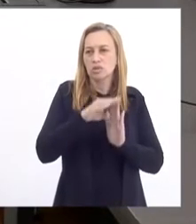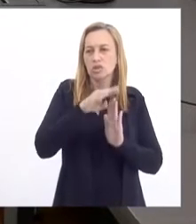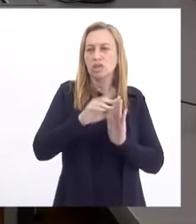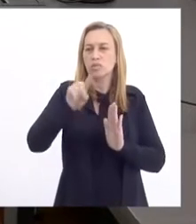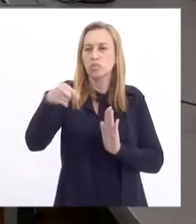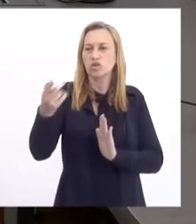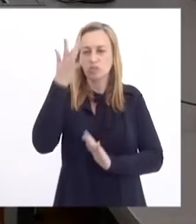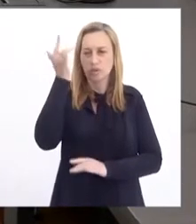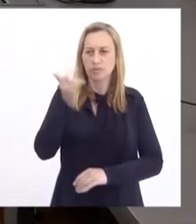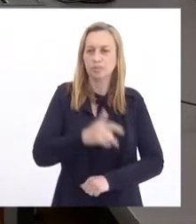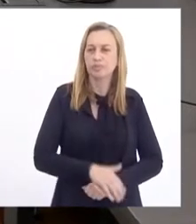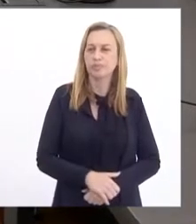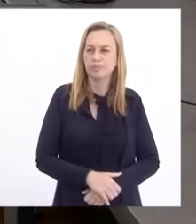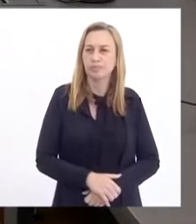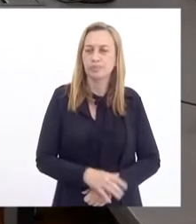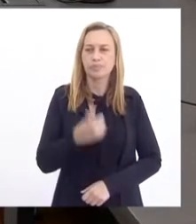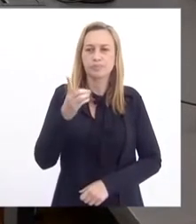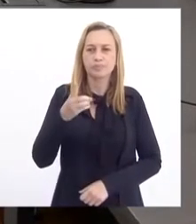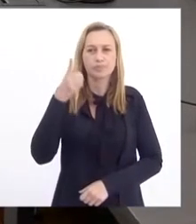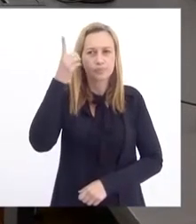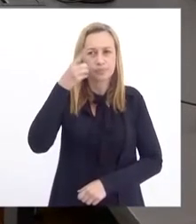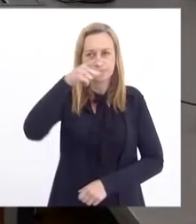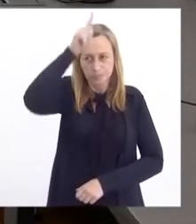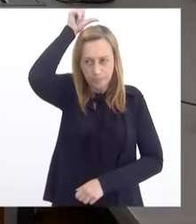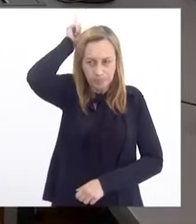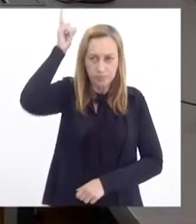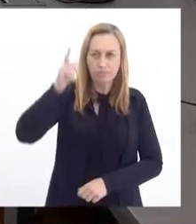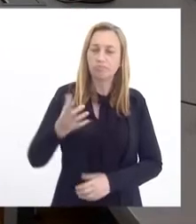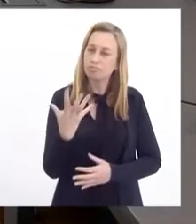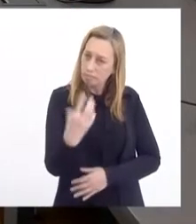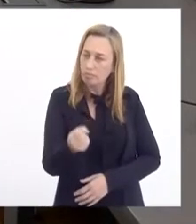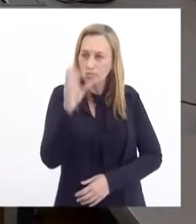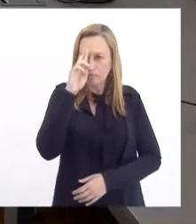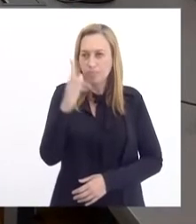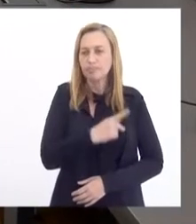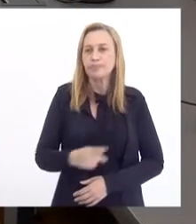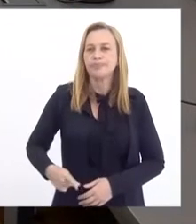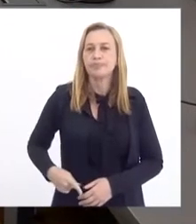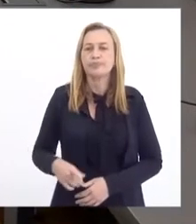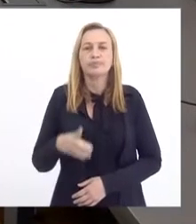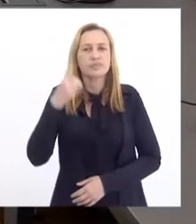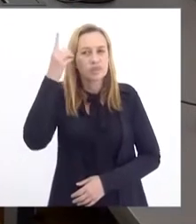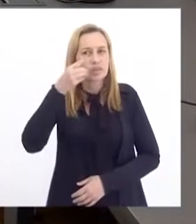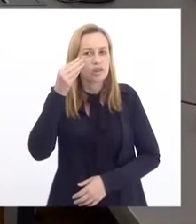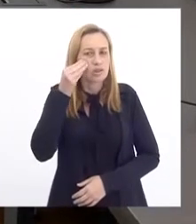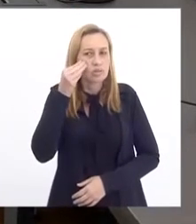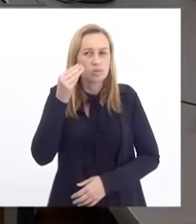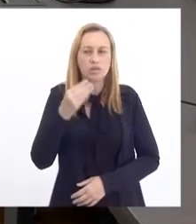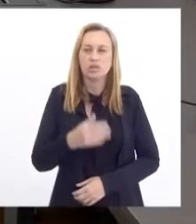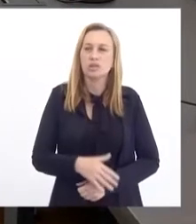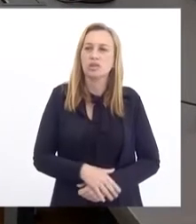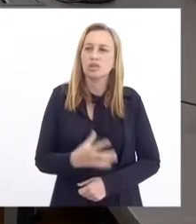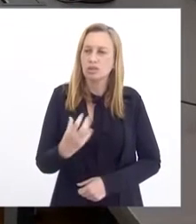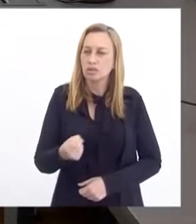amanhã. Deputado Luiz Paulo. Favorável, presidente. Favorável, deputada Mônica, que deu parecer ontem.